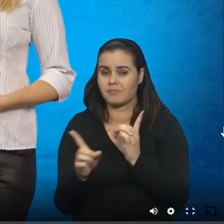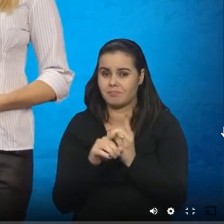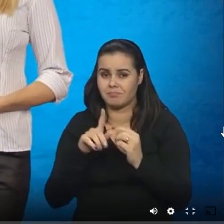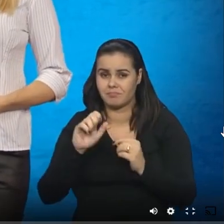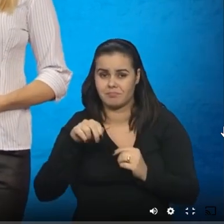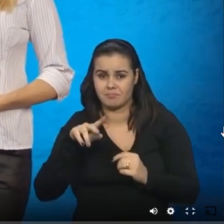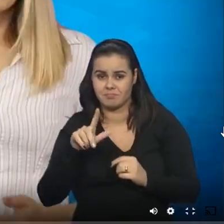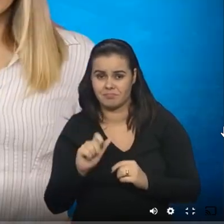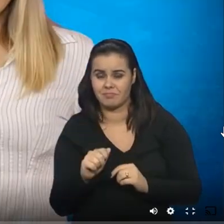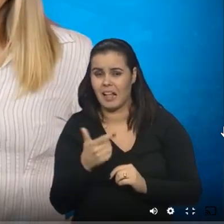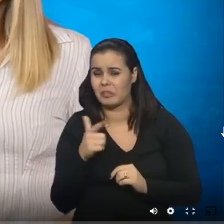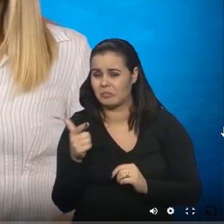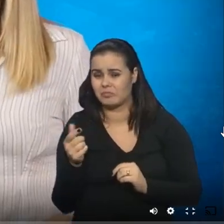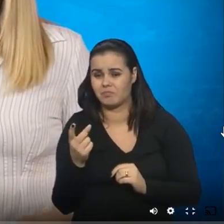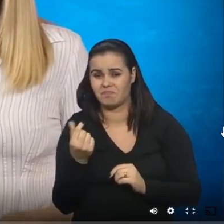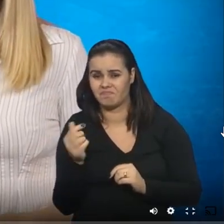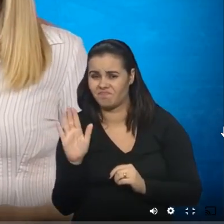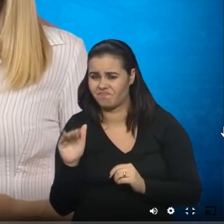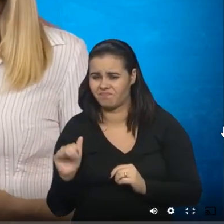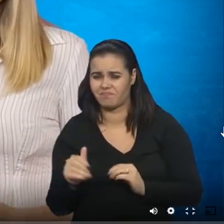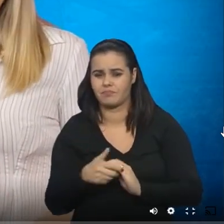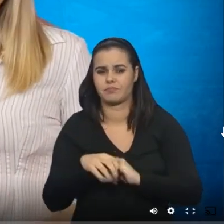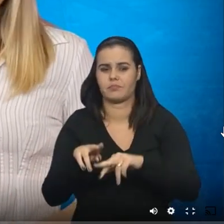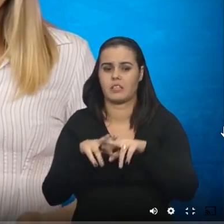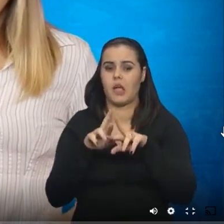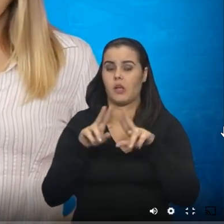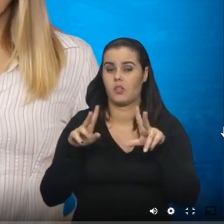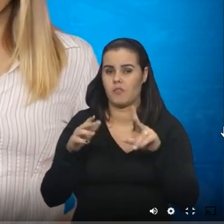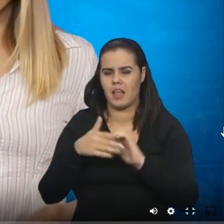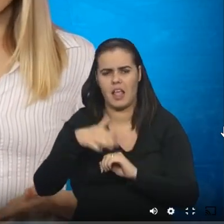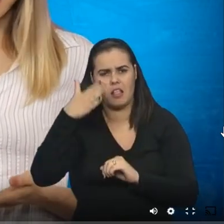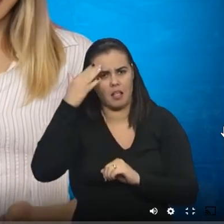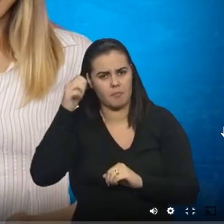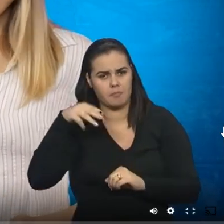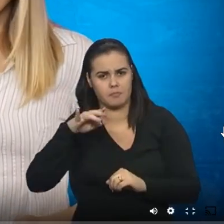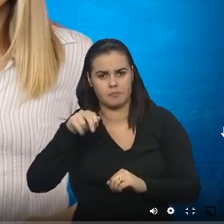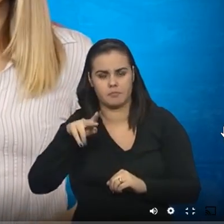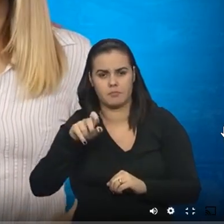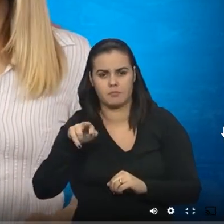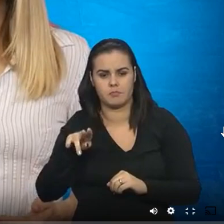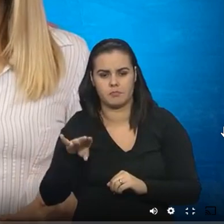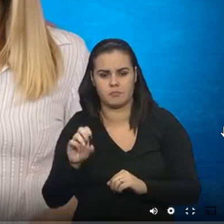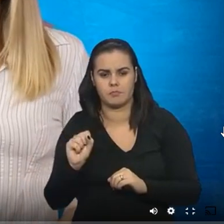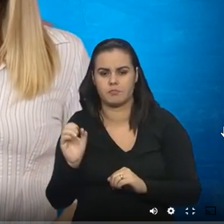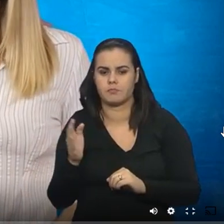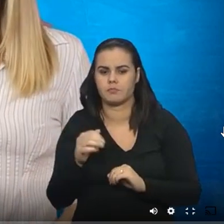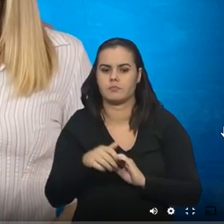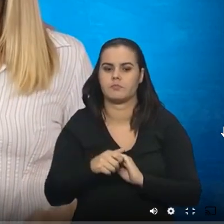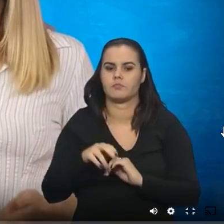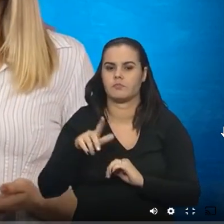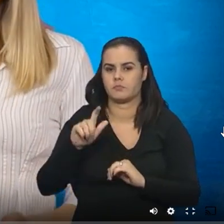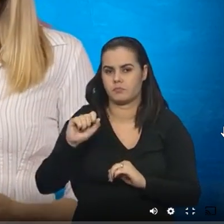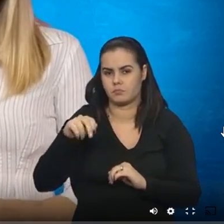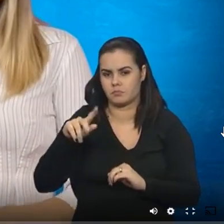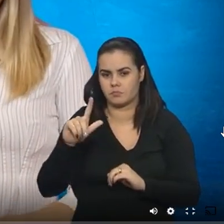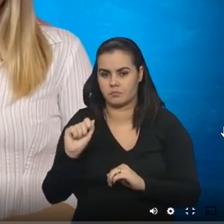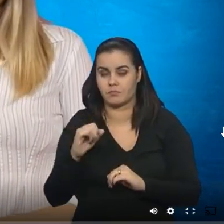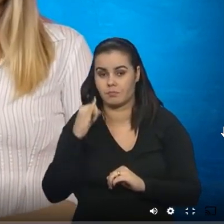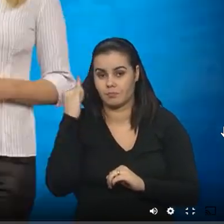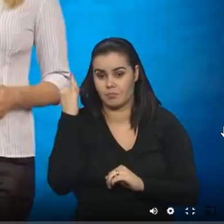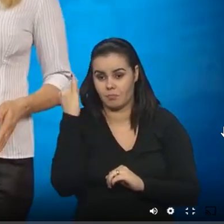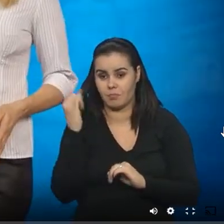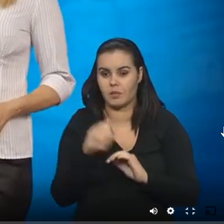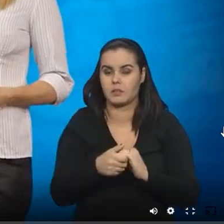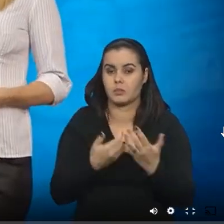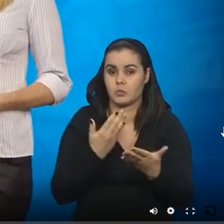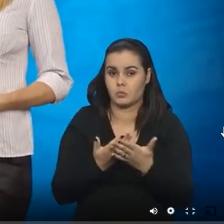valor econômico. Por isso, diferenciar os minerais de minério dos de ganga é uma importante etapa no estudo de um